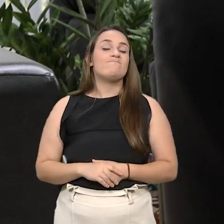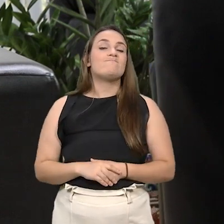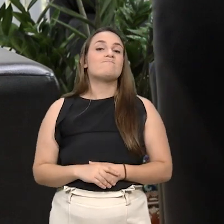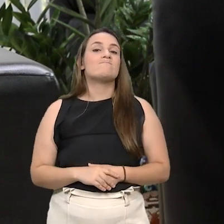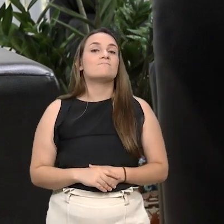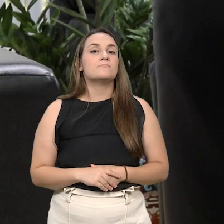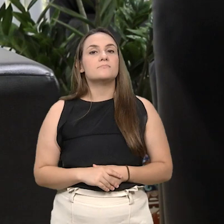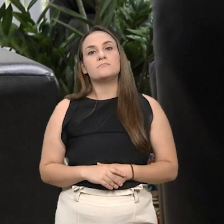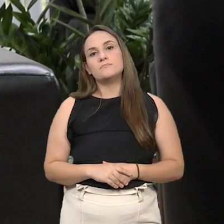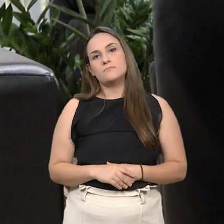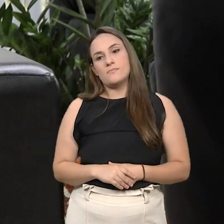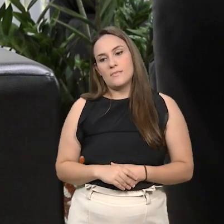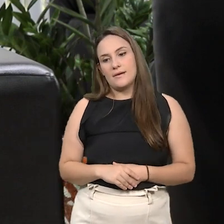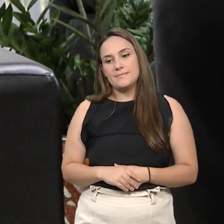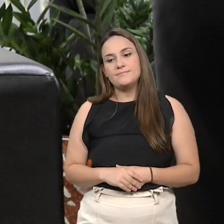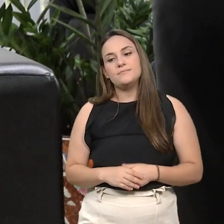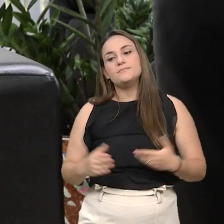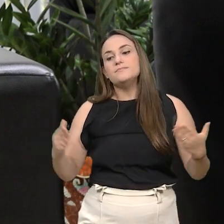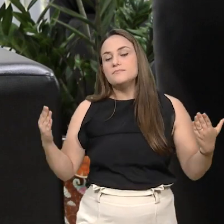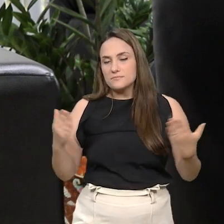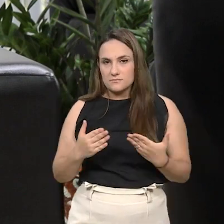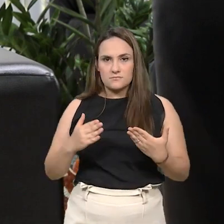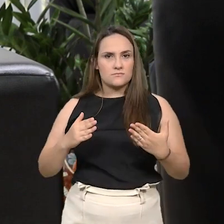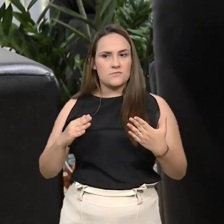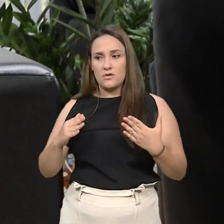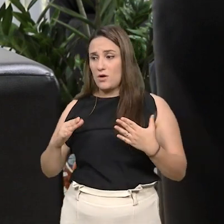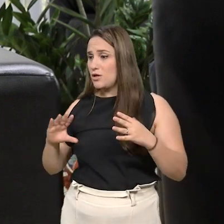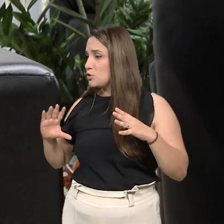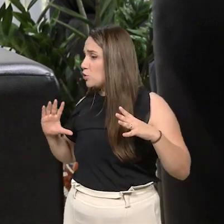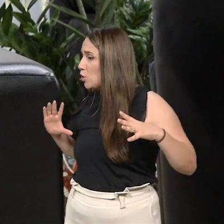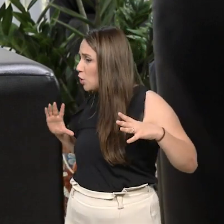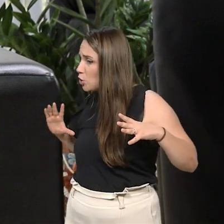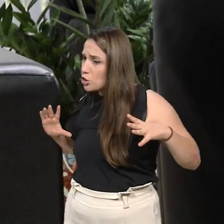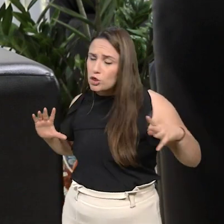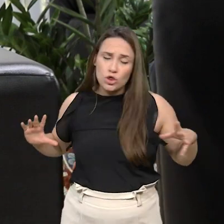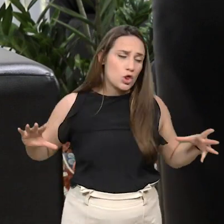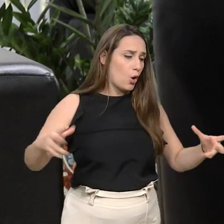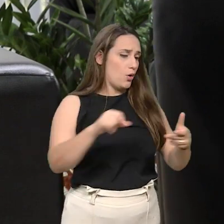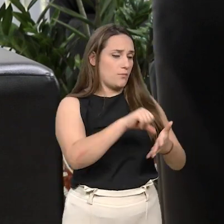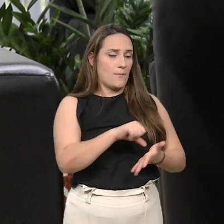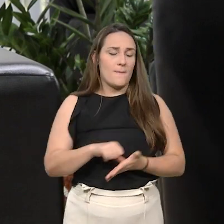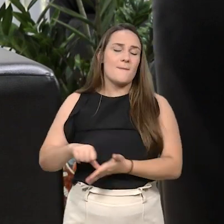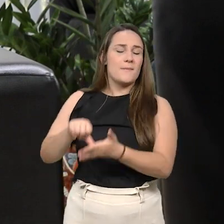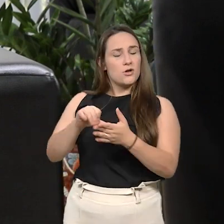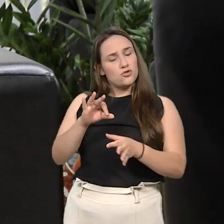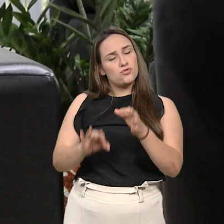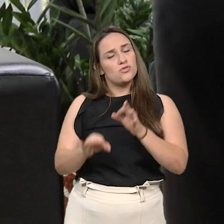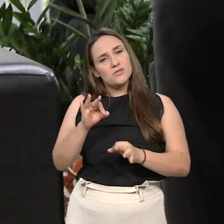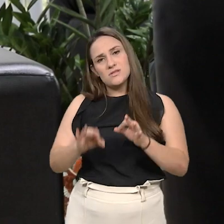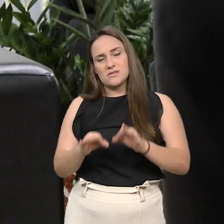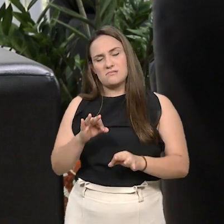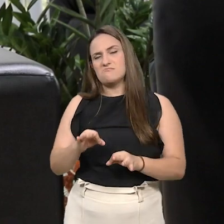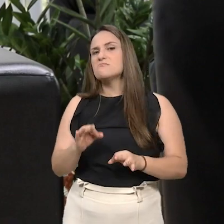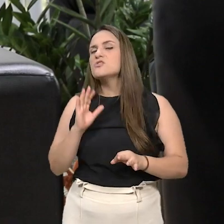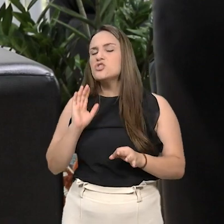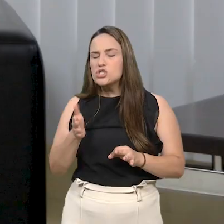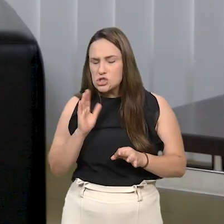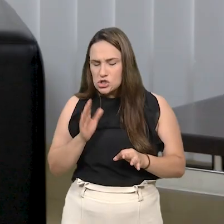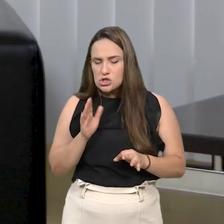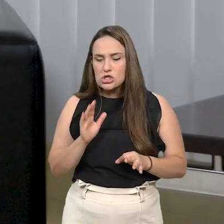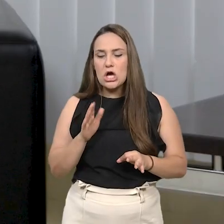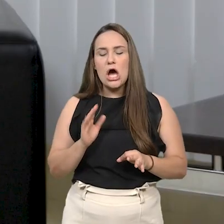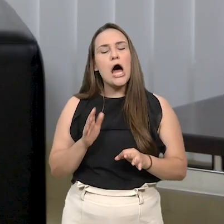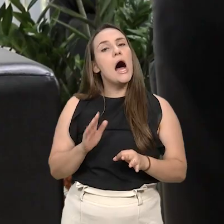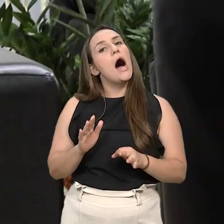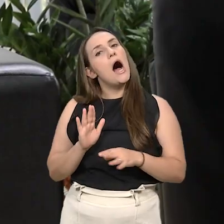Nós vivemos um momento em que chegaram todas as varas, chegaram todos os juízos, e a CPE está entrando em um equilíbrio. Isso